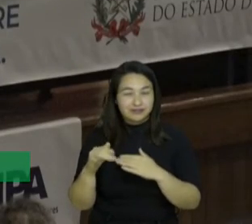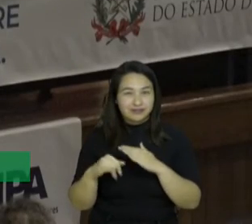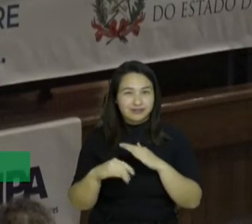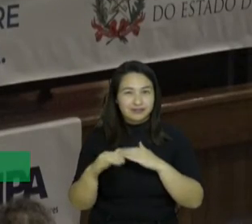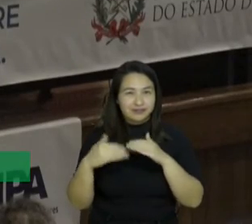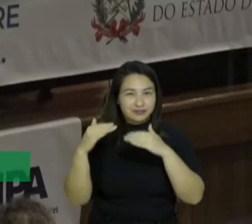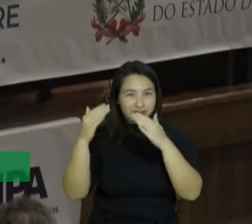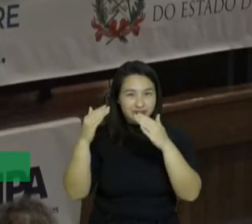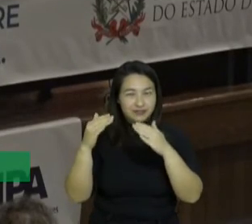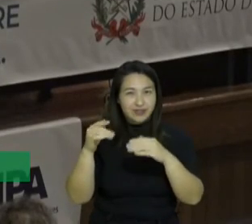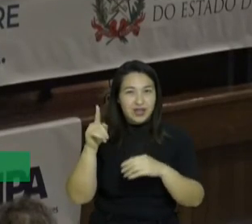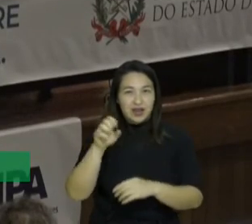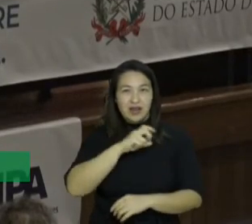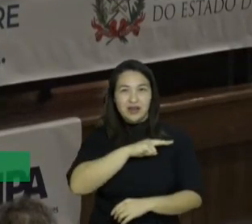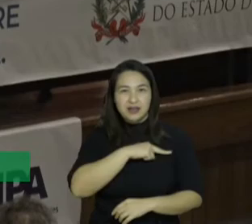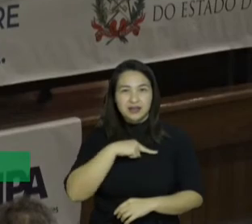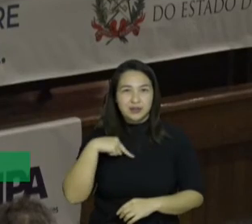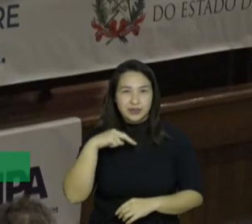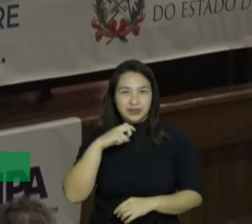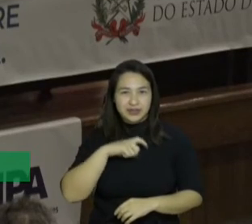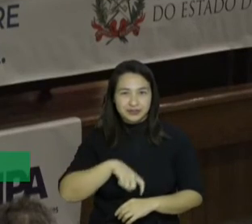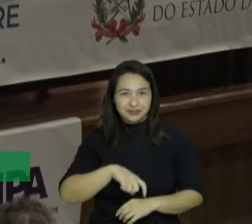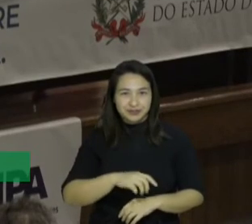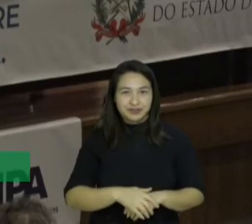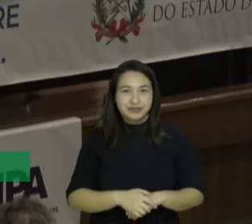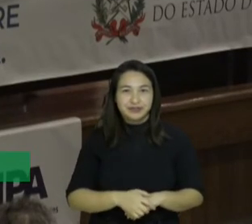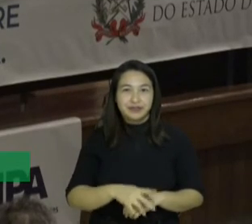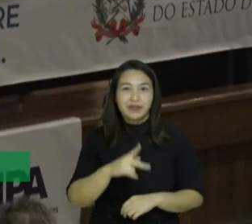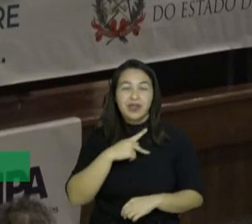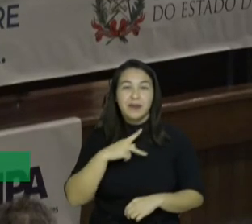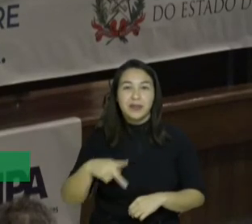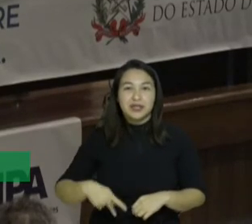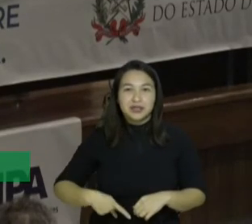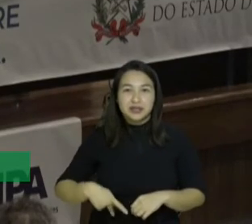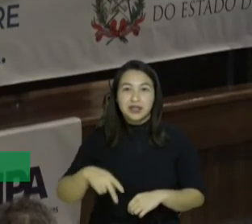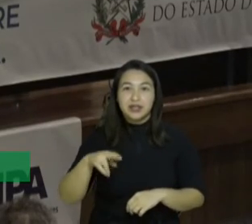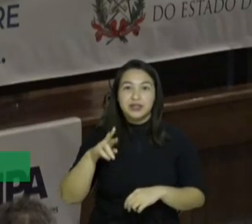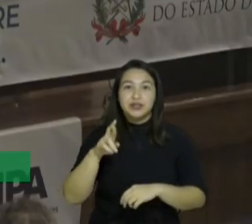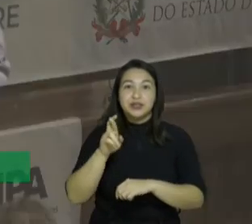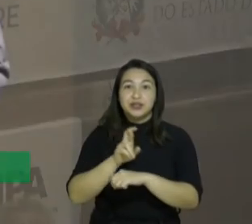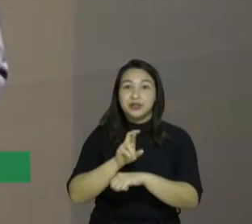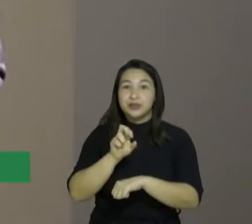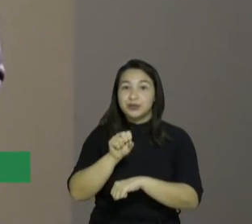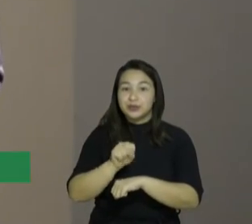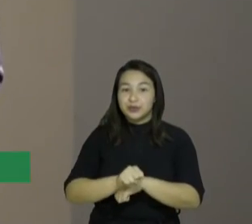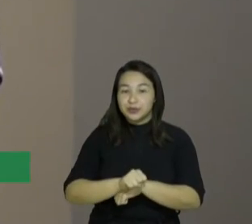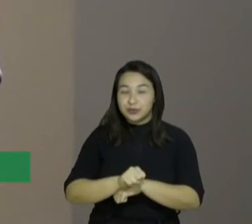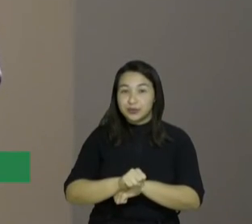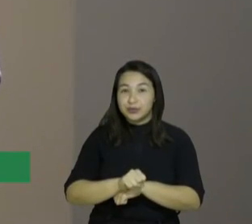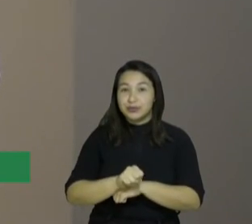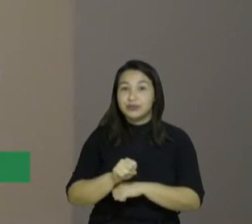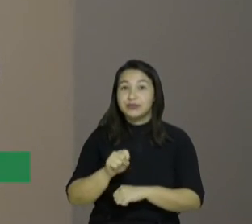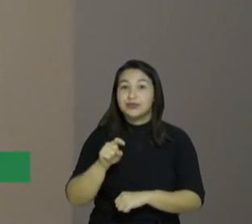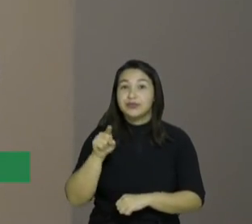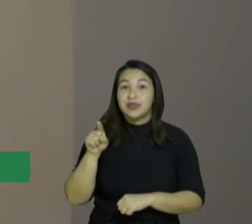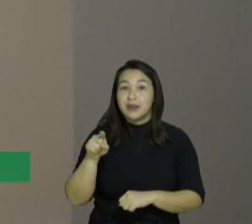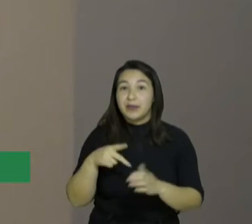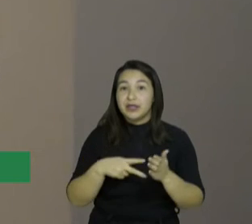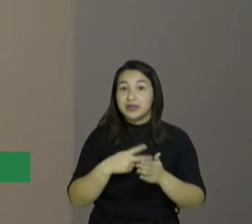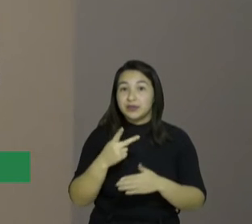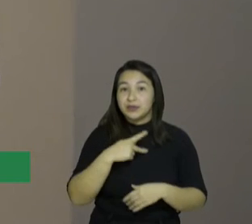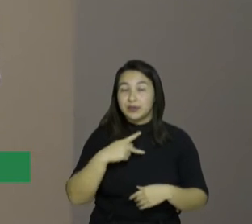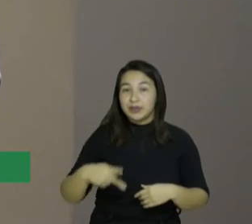Gestão na Suíça foi presidente da associação Empresarial de Rio do Sul e vice-presidente regional da Federação das